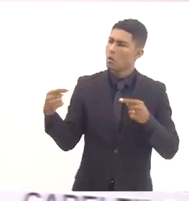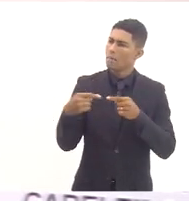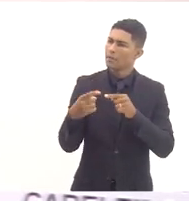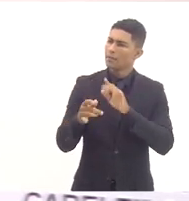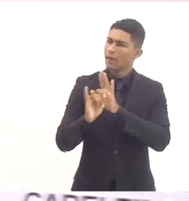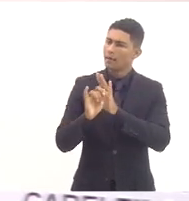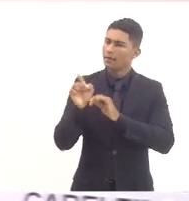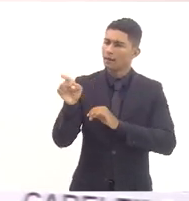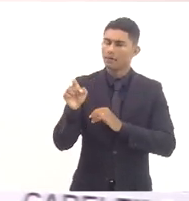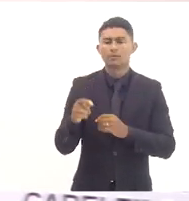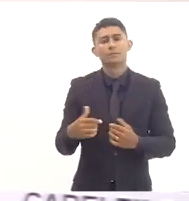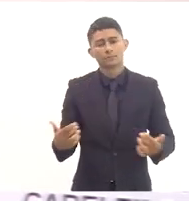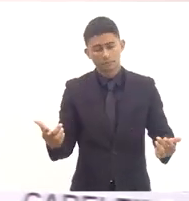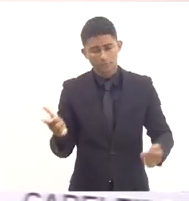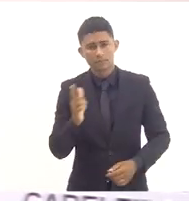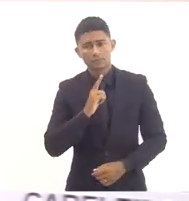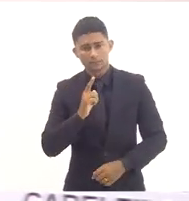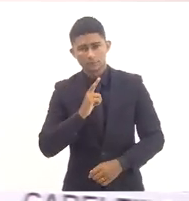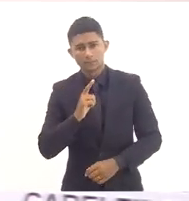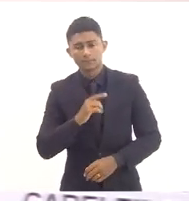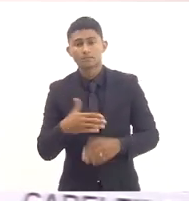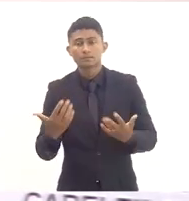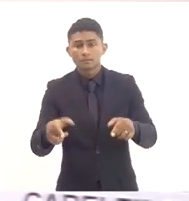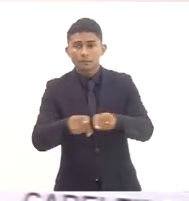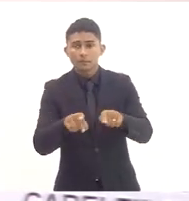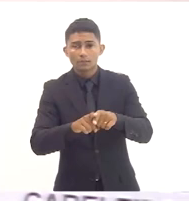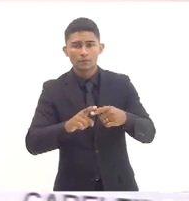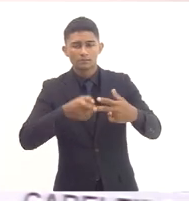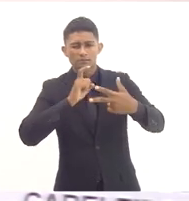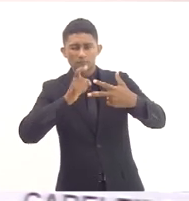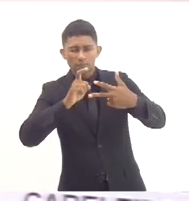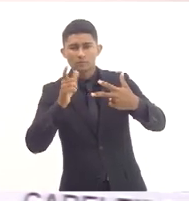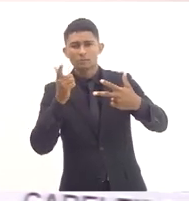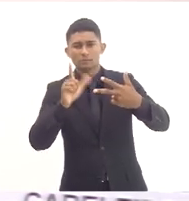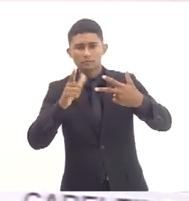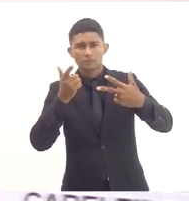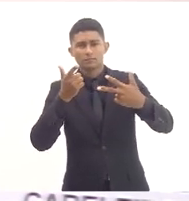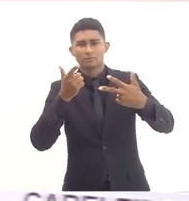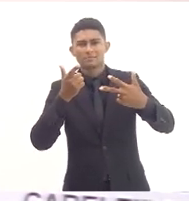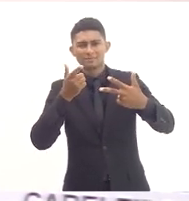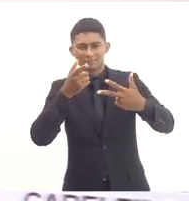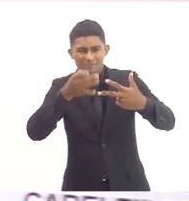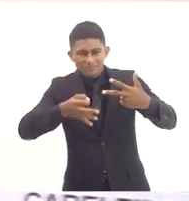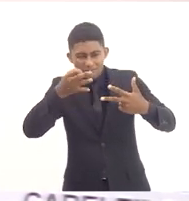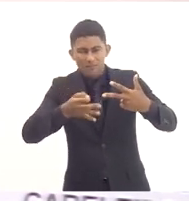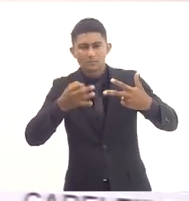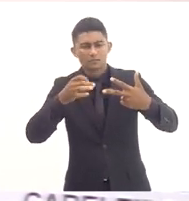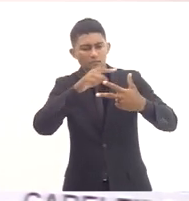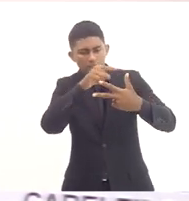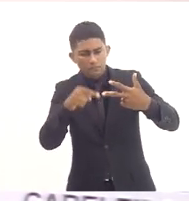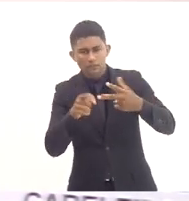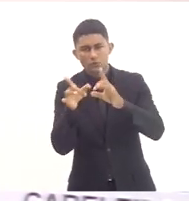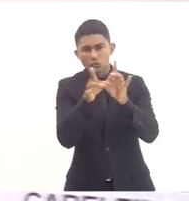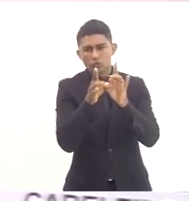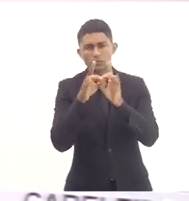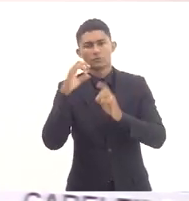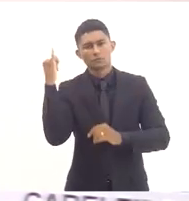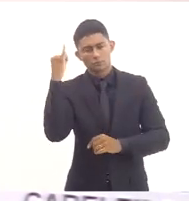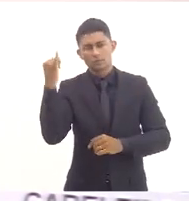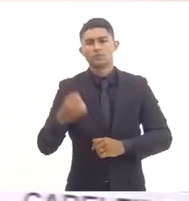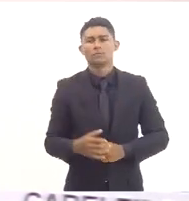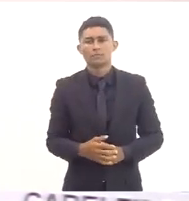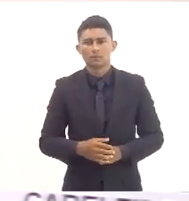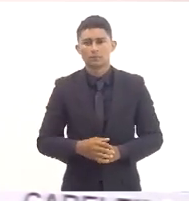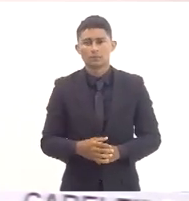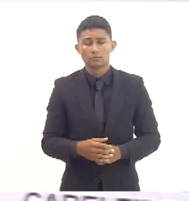e esse diálogo entre os poderes É fundamental a gente não tem receita de bolo hoje eu tô